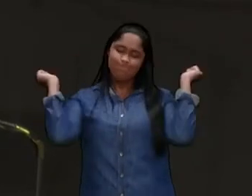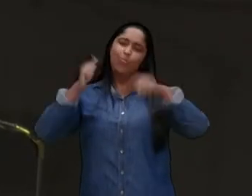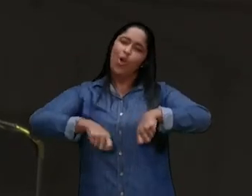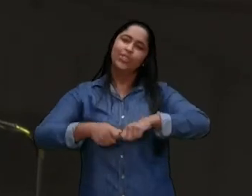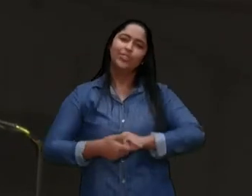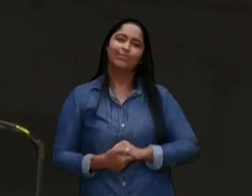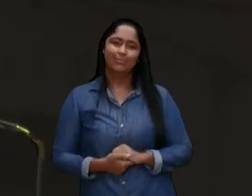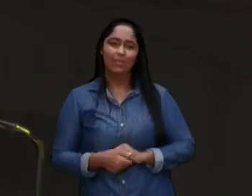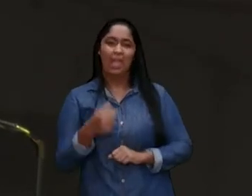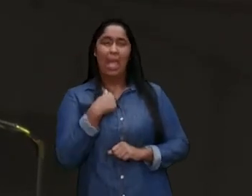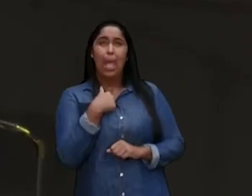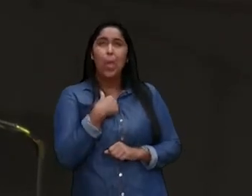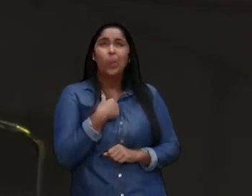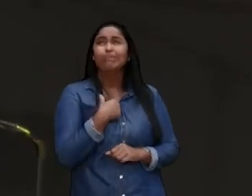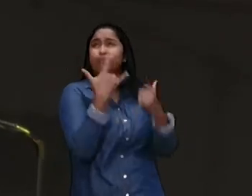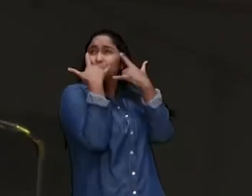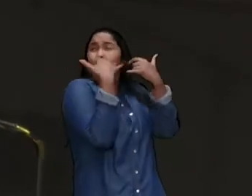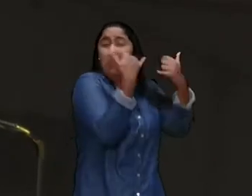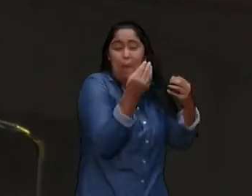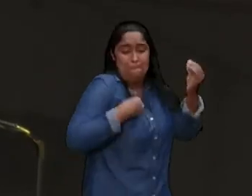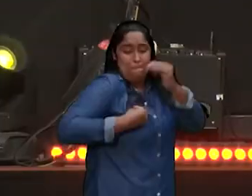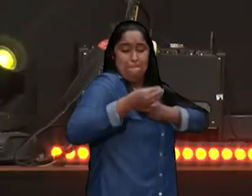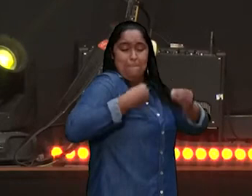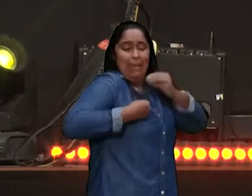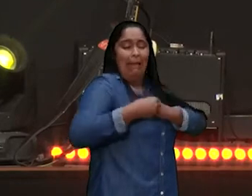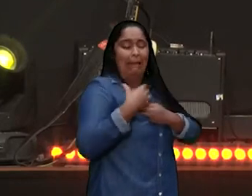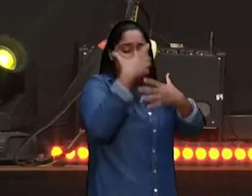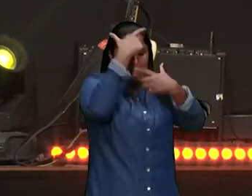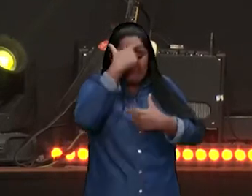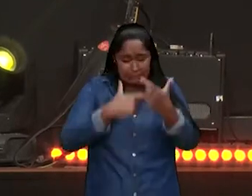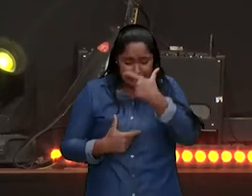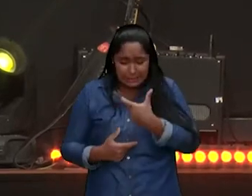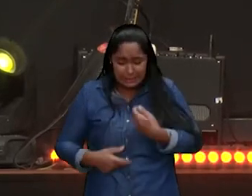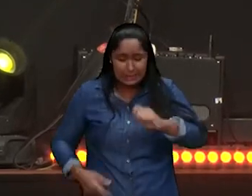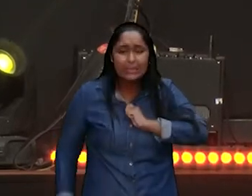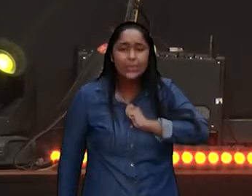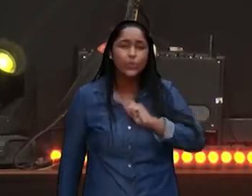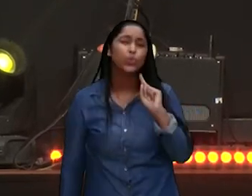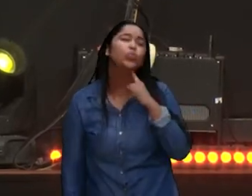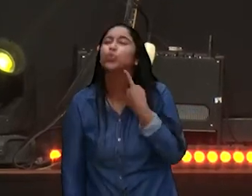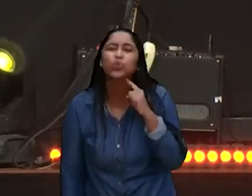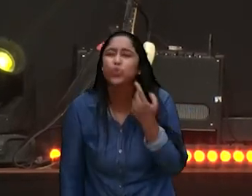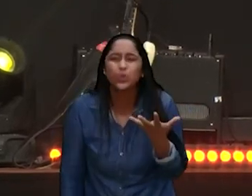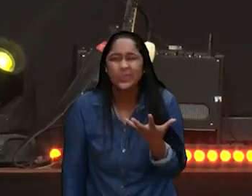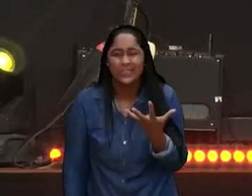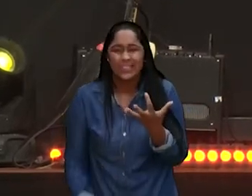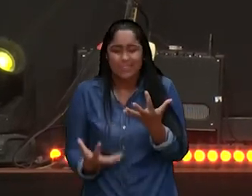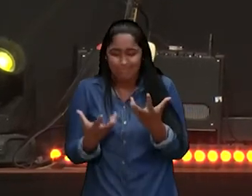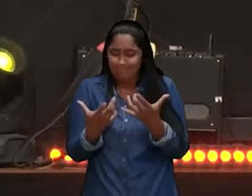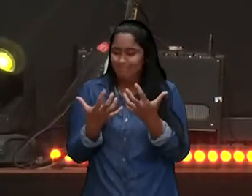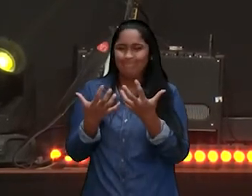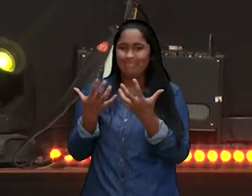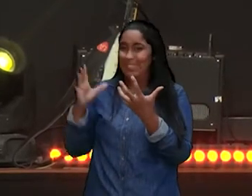me sentir mal por Deus vão me senti sujo as minhas orações no orações eu nem vou querer fazer isso eu fizer eu não vou ter cara